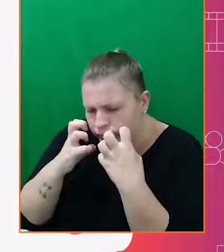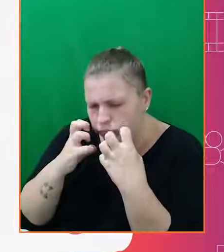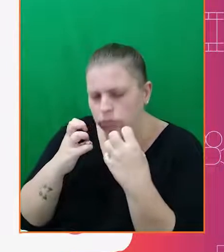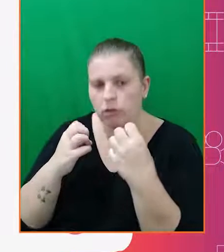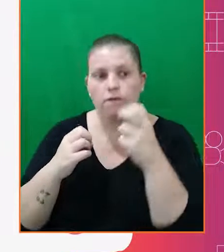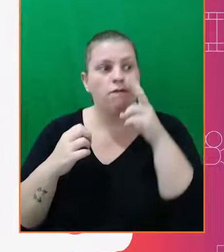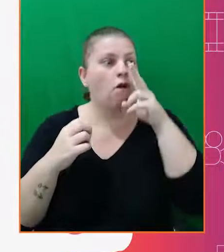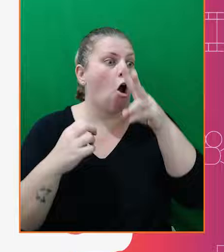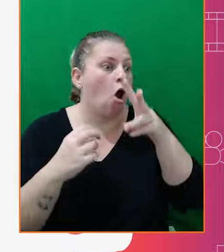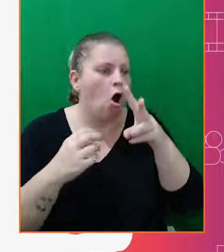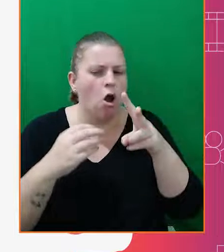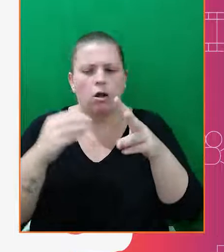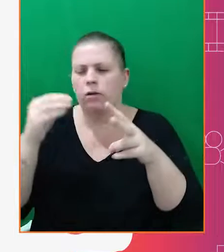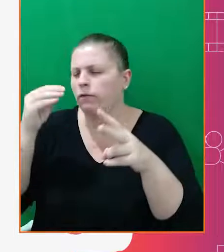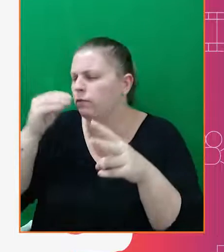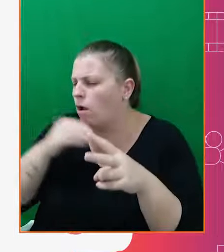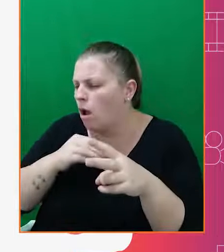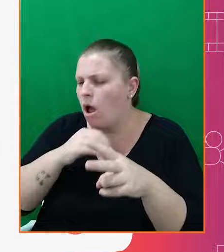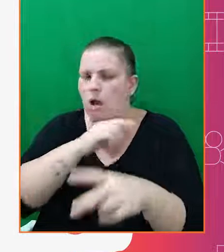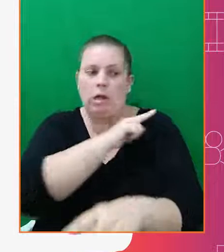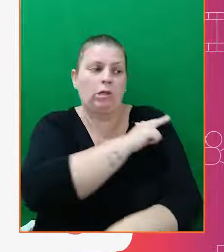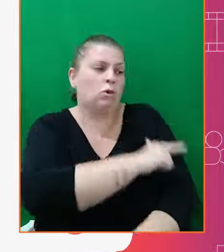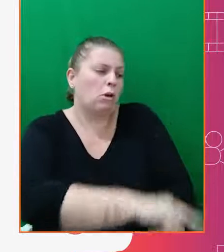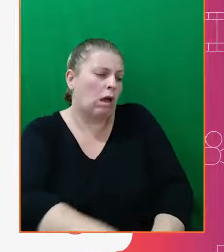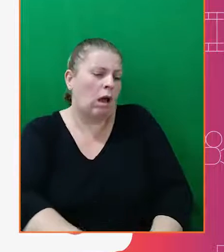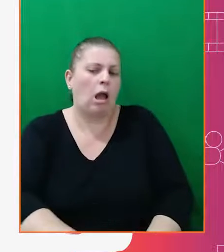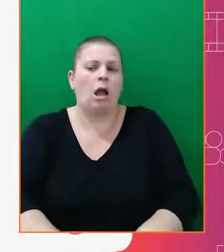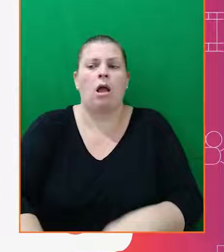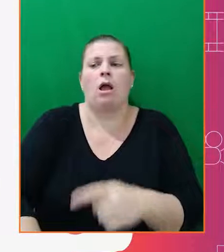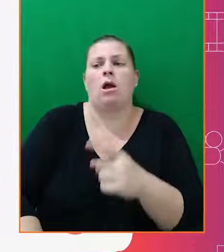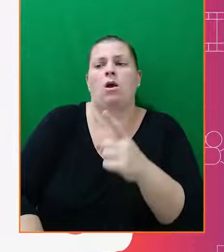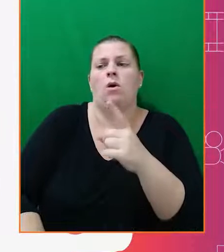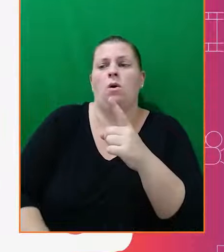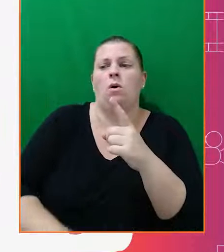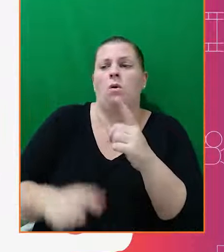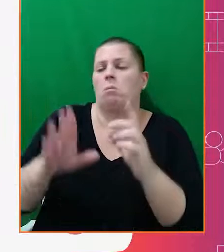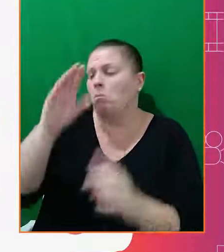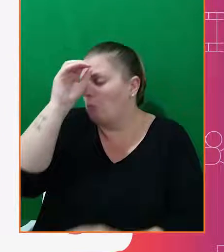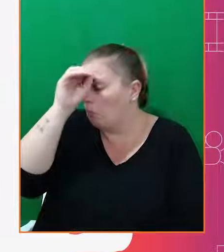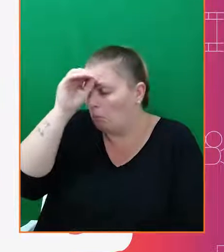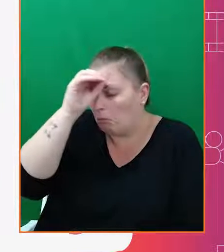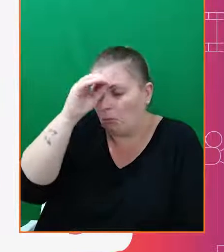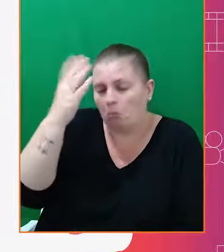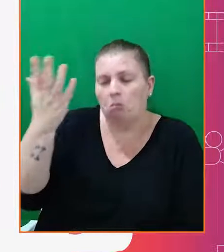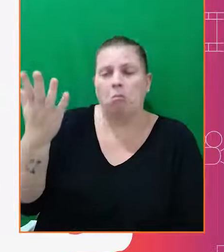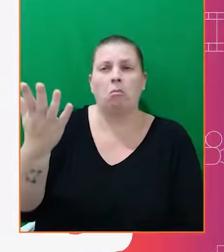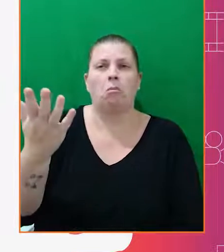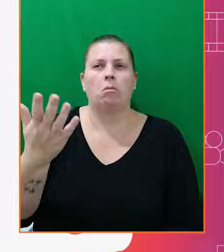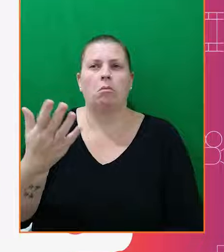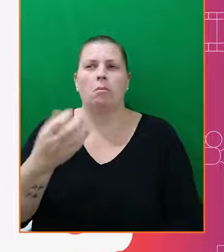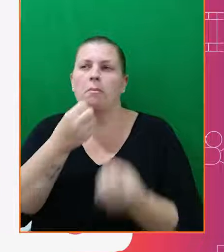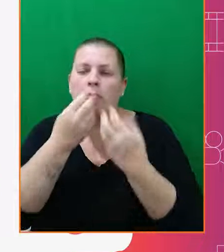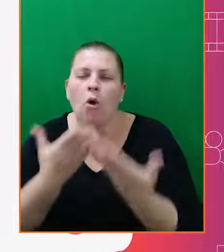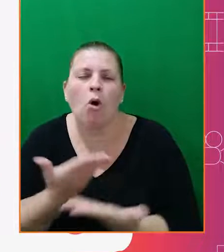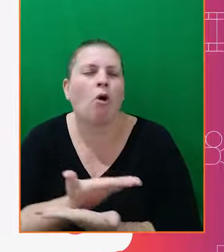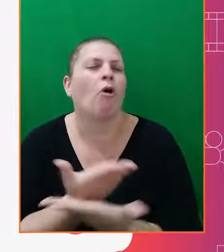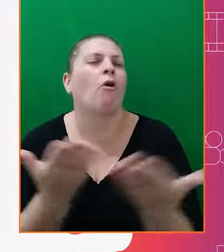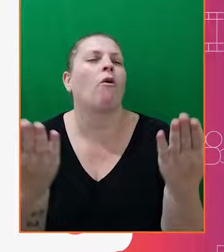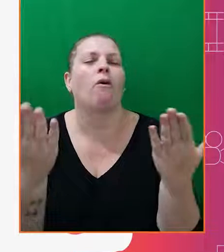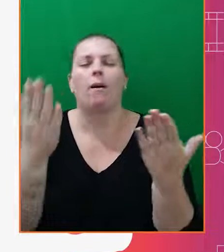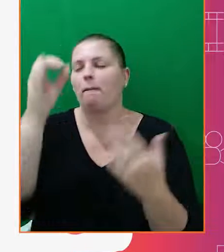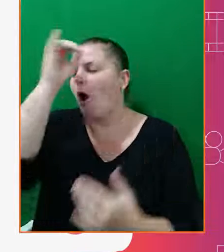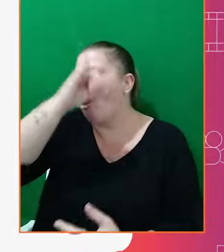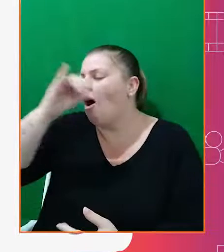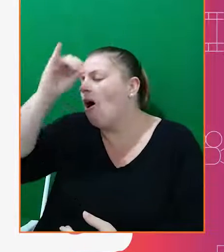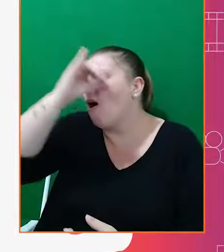ou fraco, mundano ou ingênuo, educado ou inocente, generoso, egoísta, esperto,